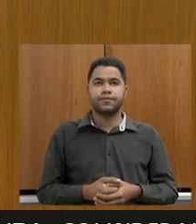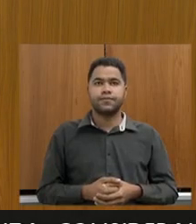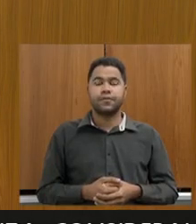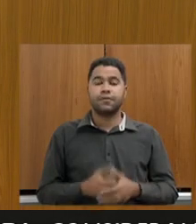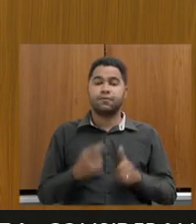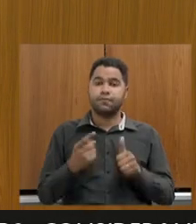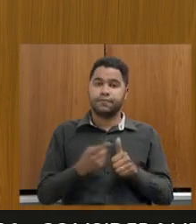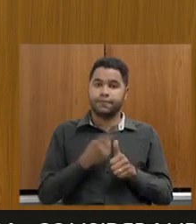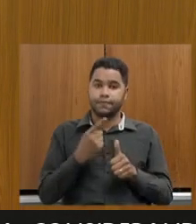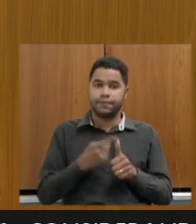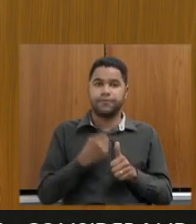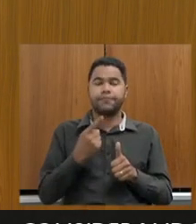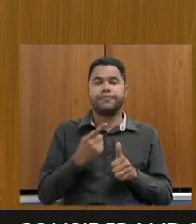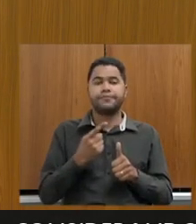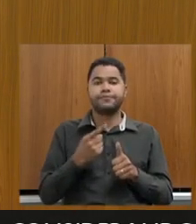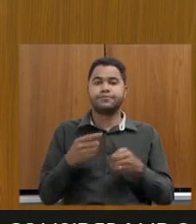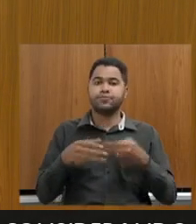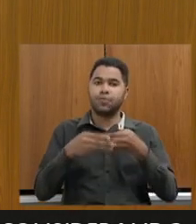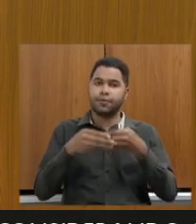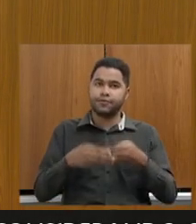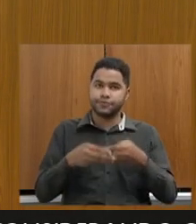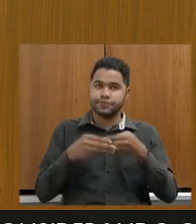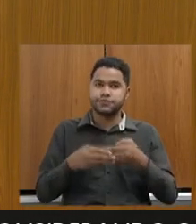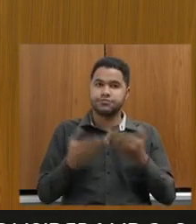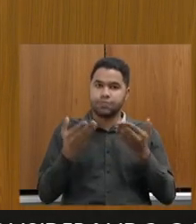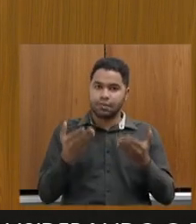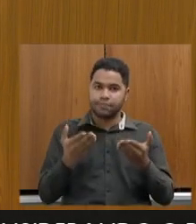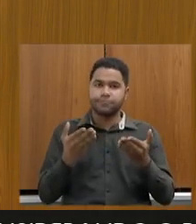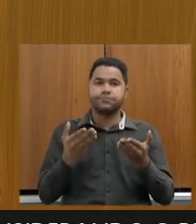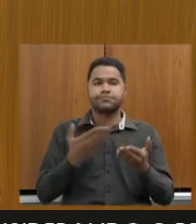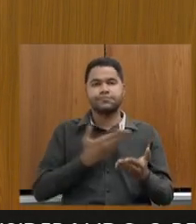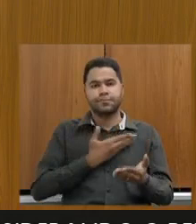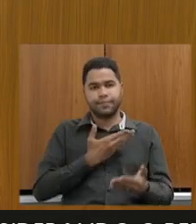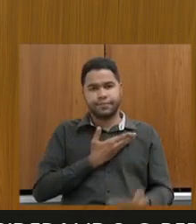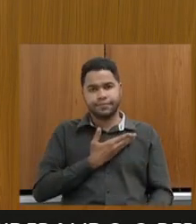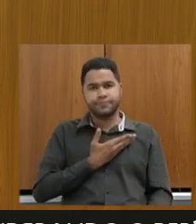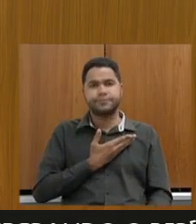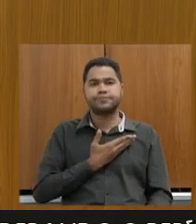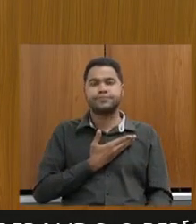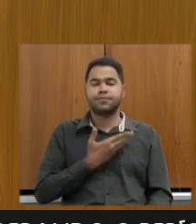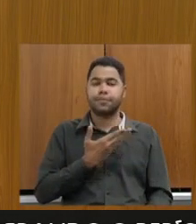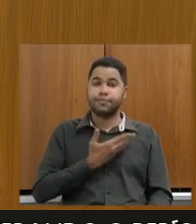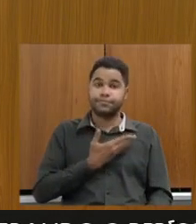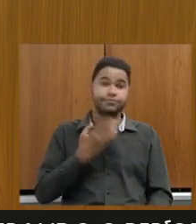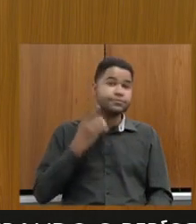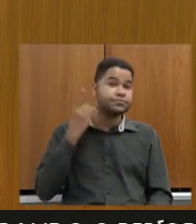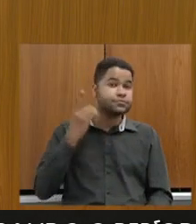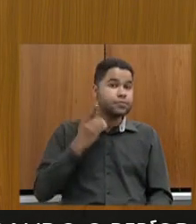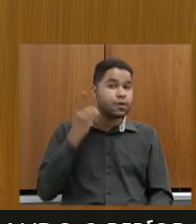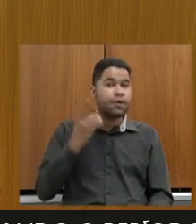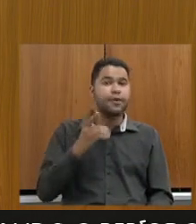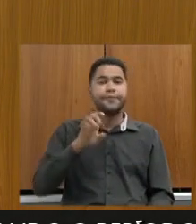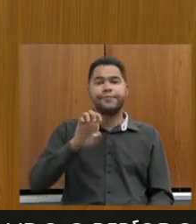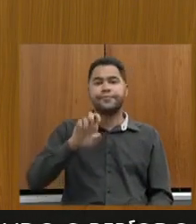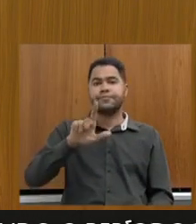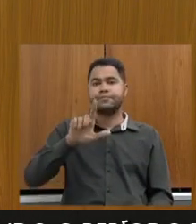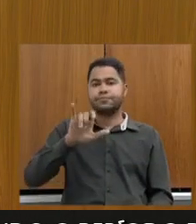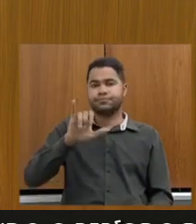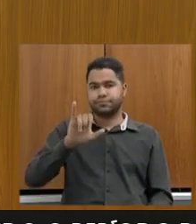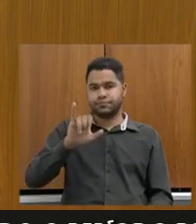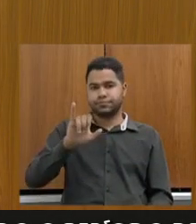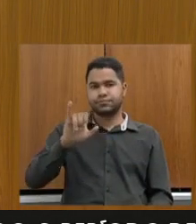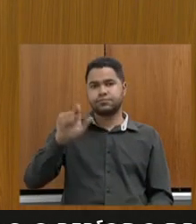primeiro quero cumprimentar aqui o nosso colega amigo deputado ele grilo